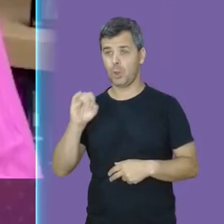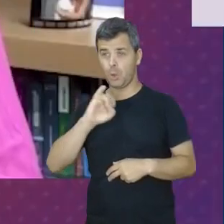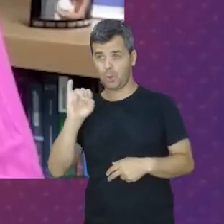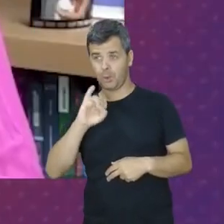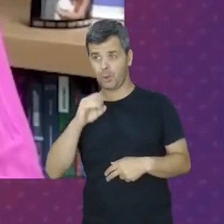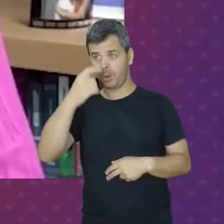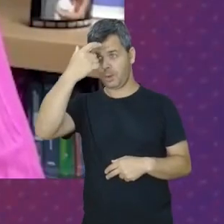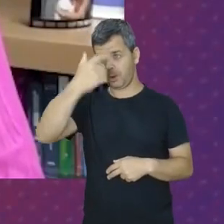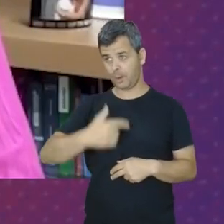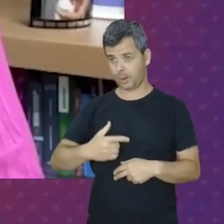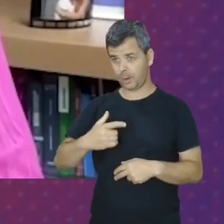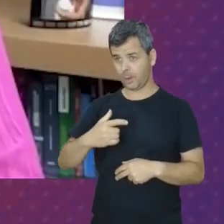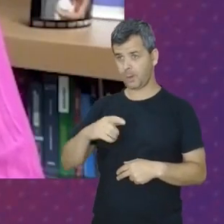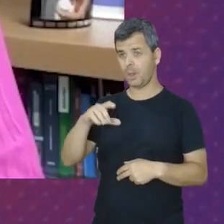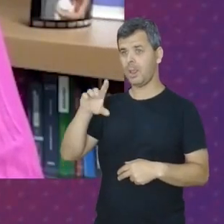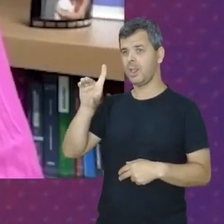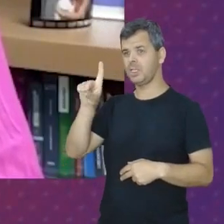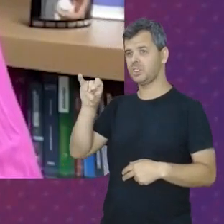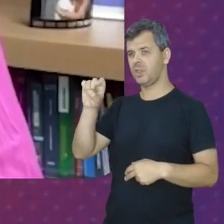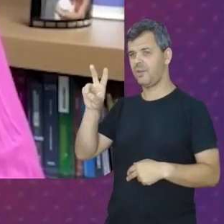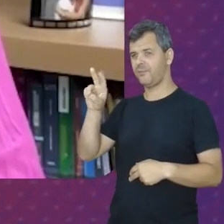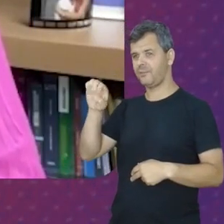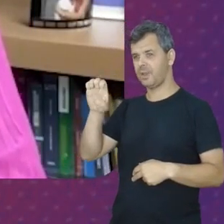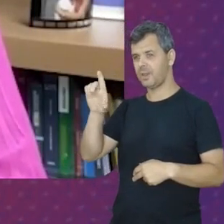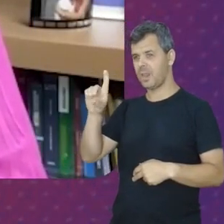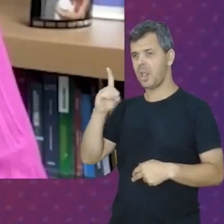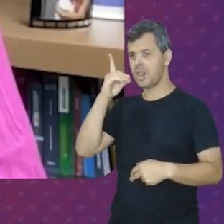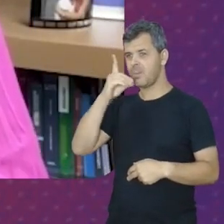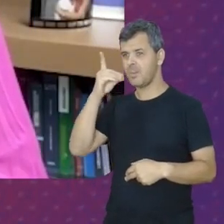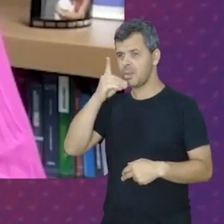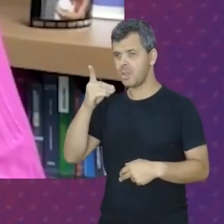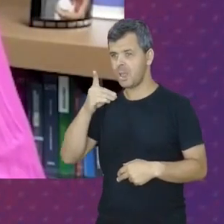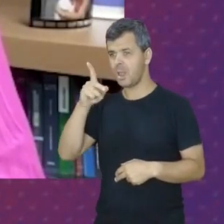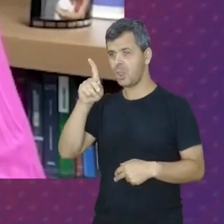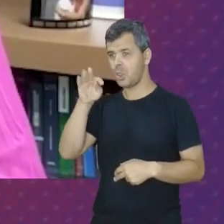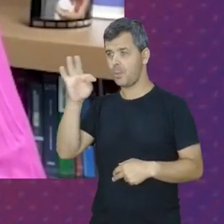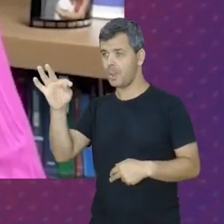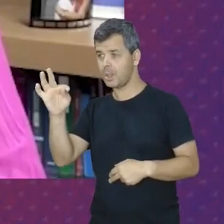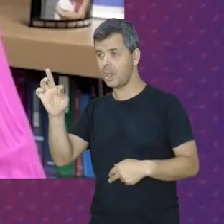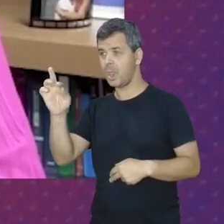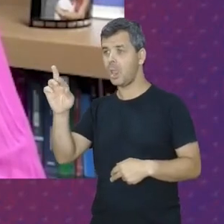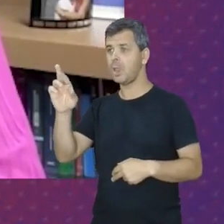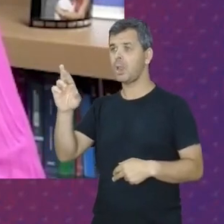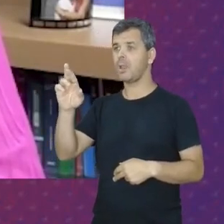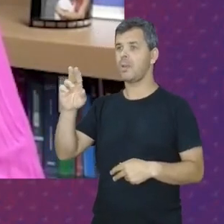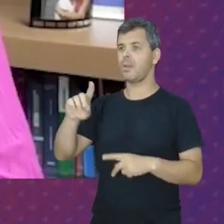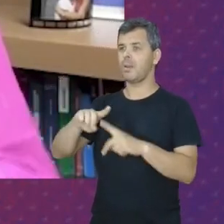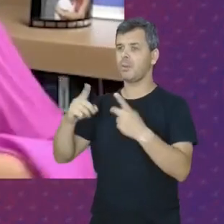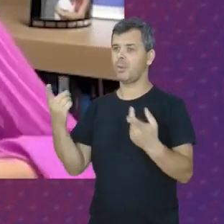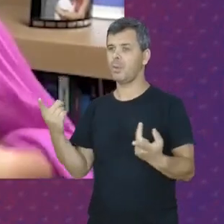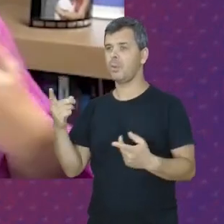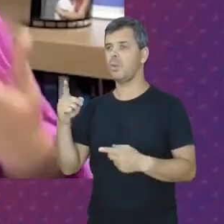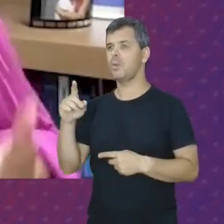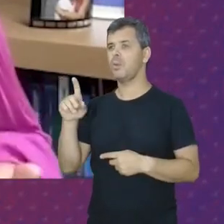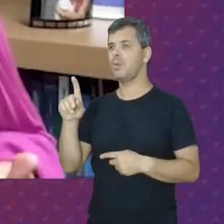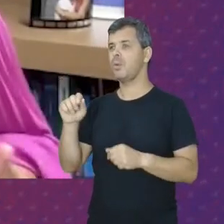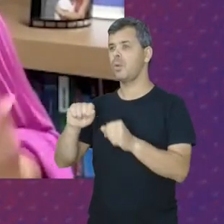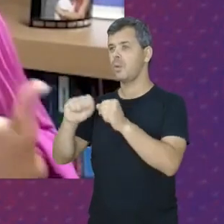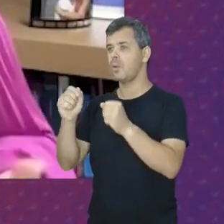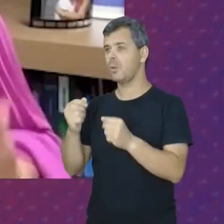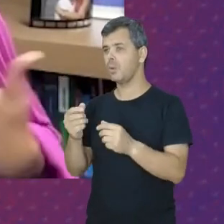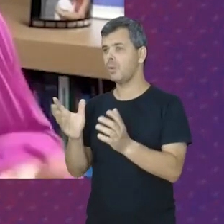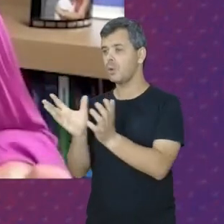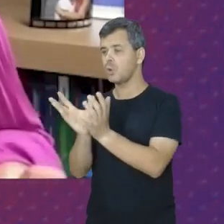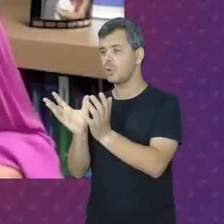Olá, sou Divaneide Basílio, deputada estadual do Partido dos Trabalhadores e das Trabalhadoras, componho